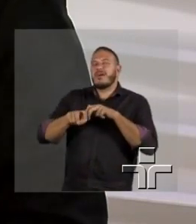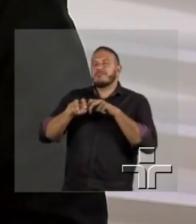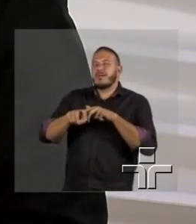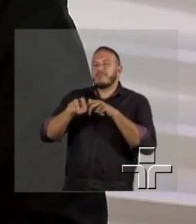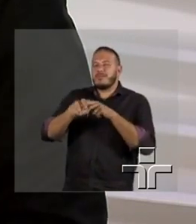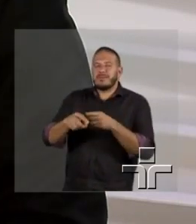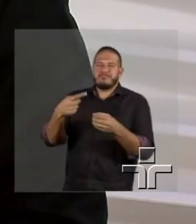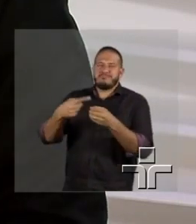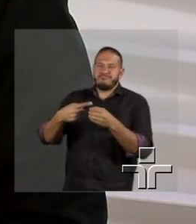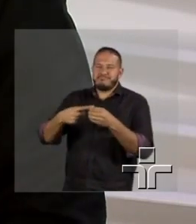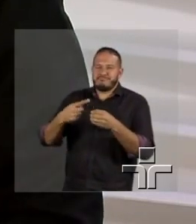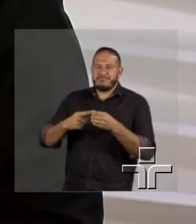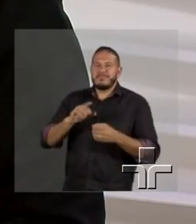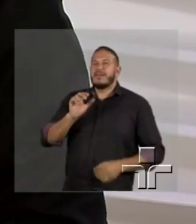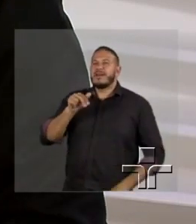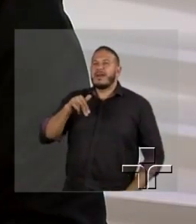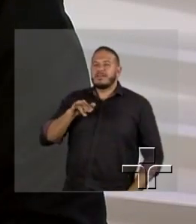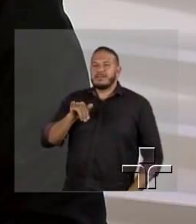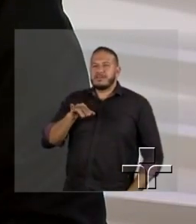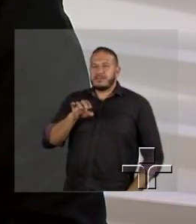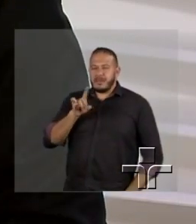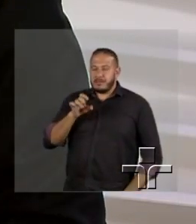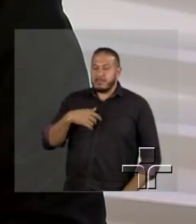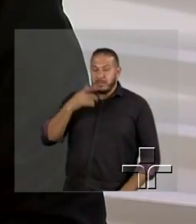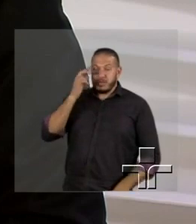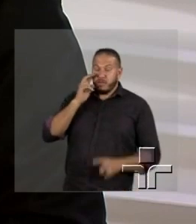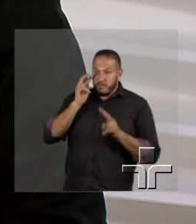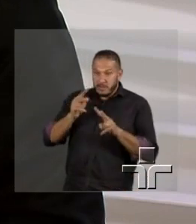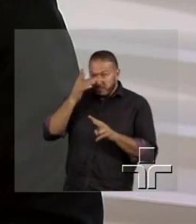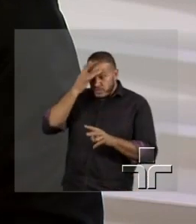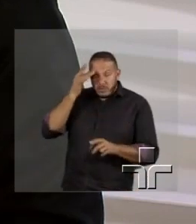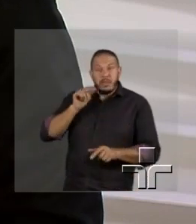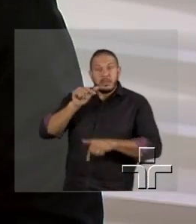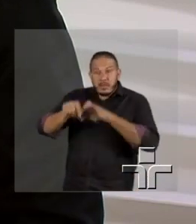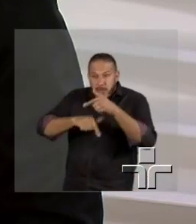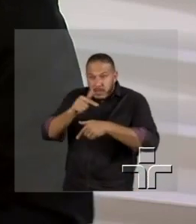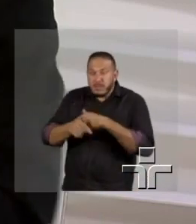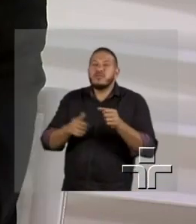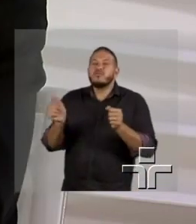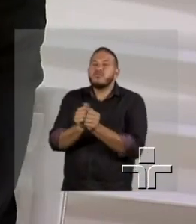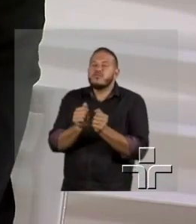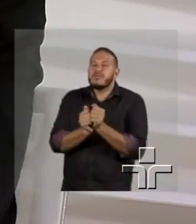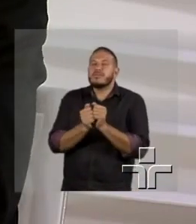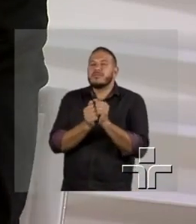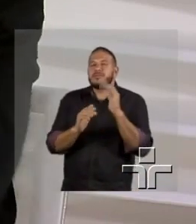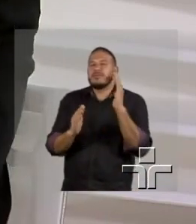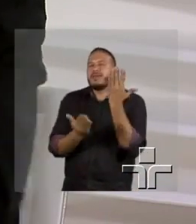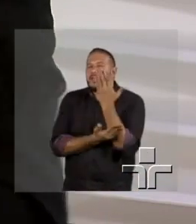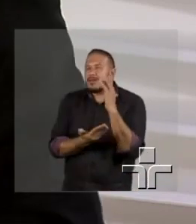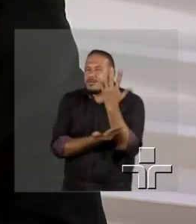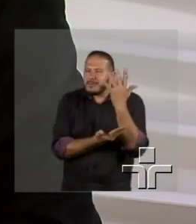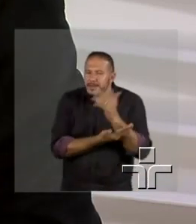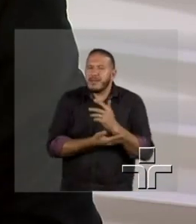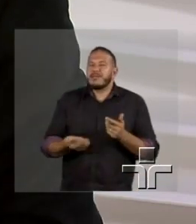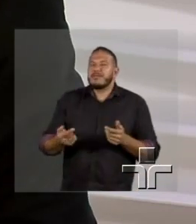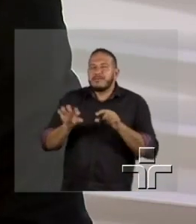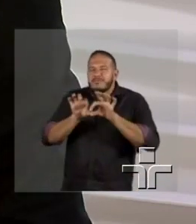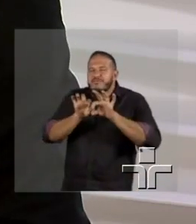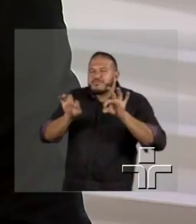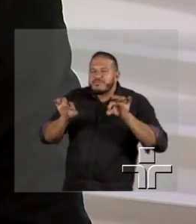de Governo. General, eu estive com o senhor em janeiro e no